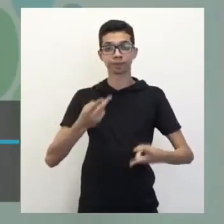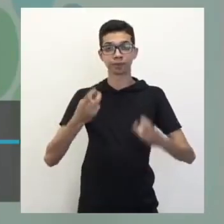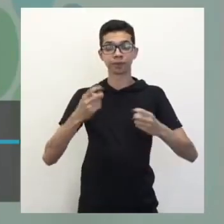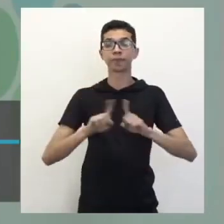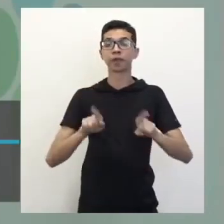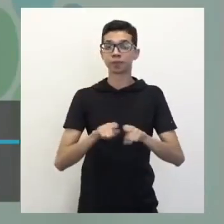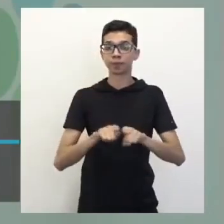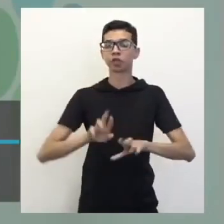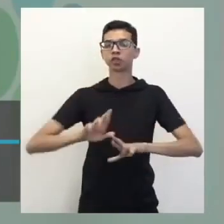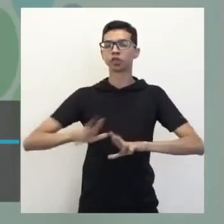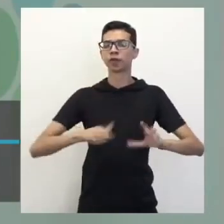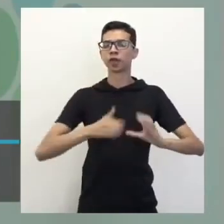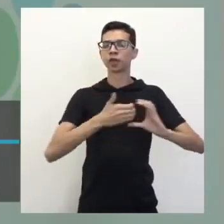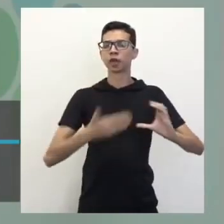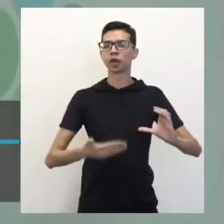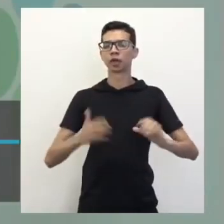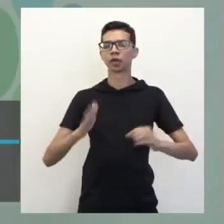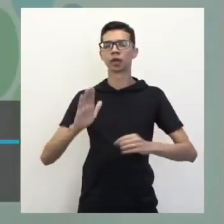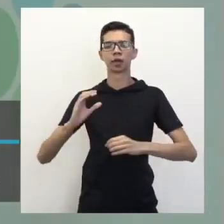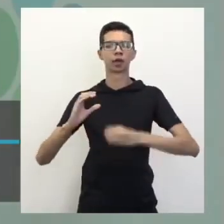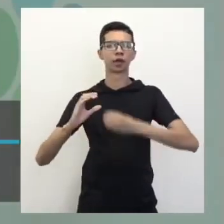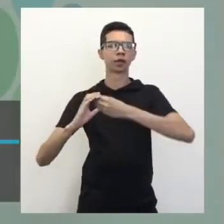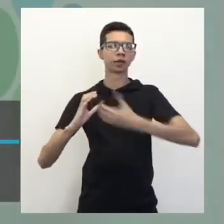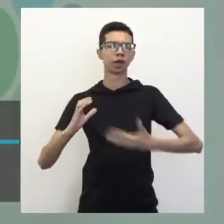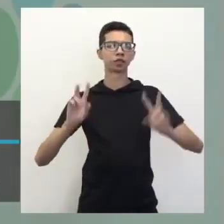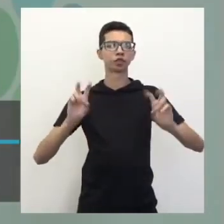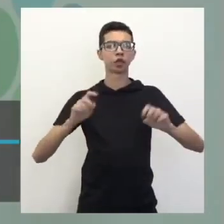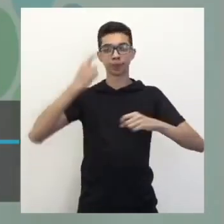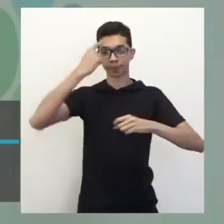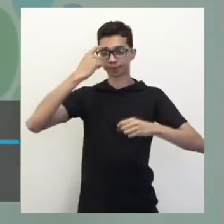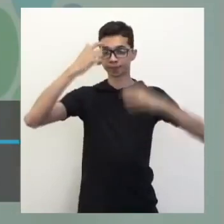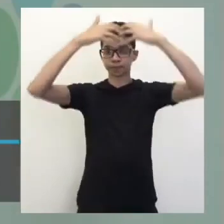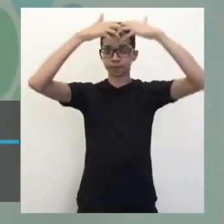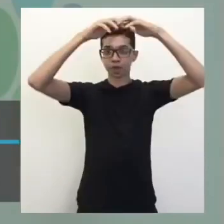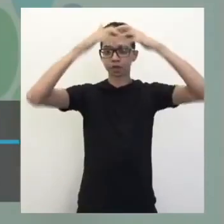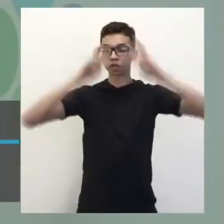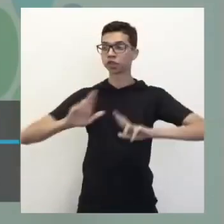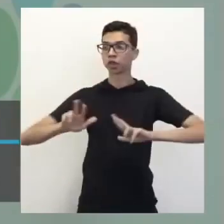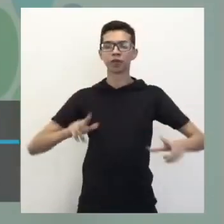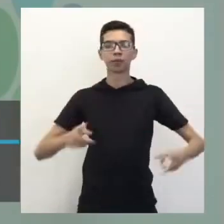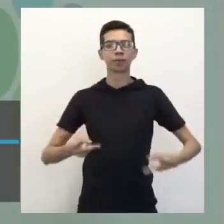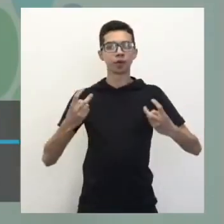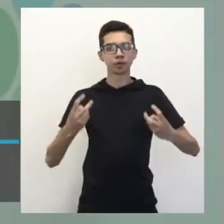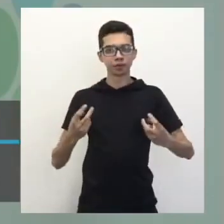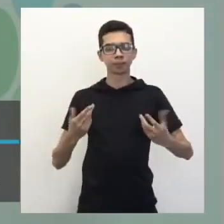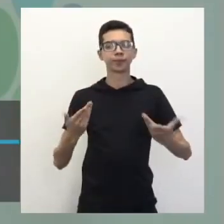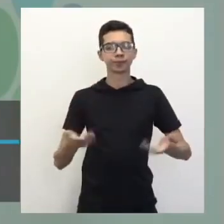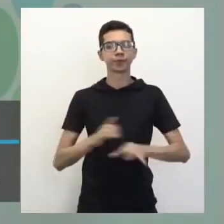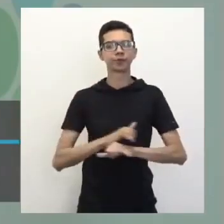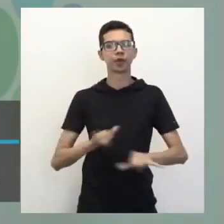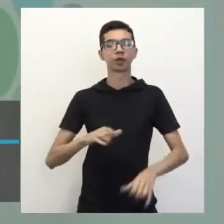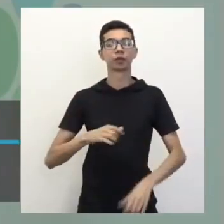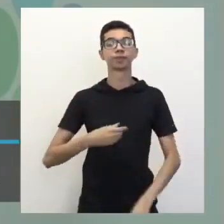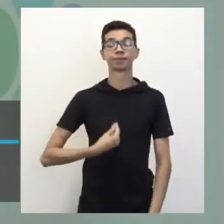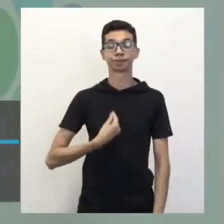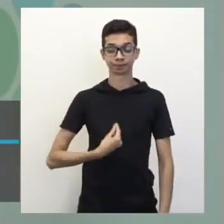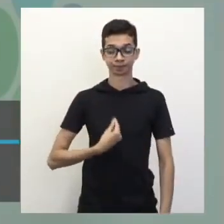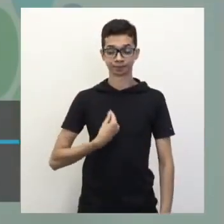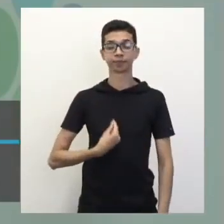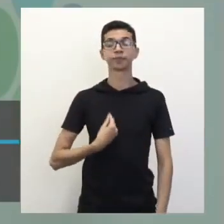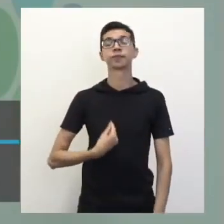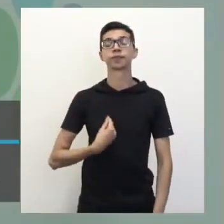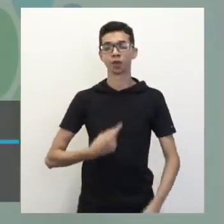notamos, mesmo as diferenças no campo do pensamento que a gente percebe, eles vão dizer que elas existem, mas só existem porque